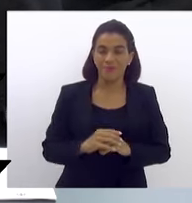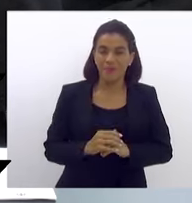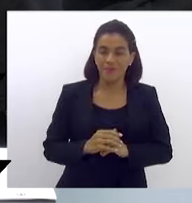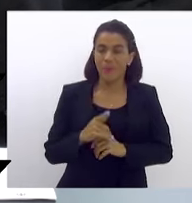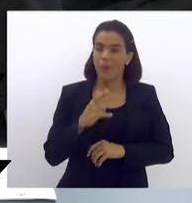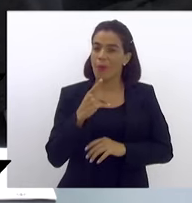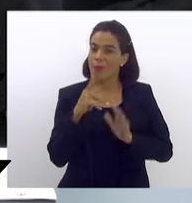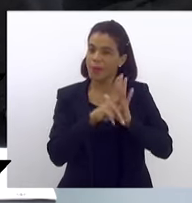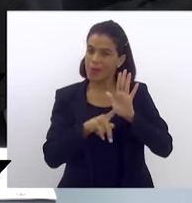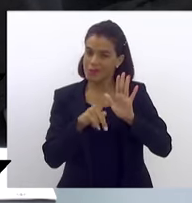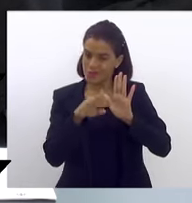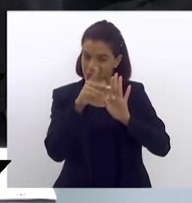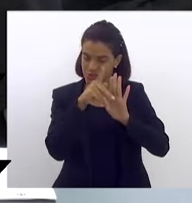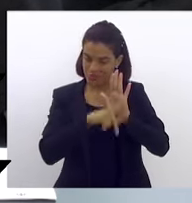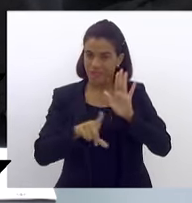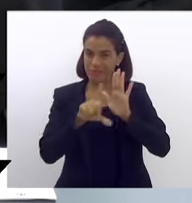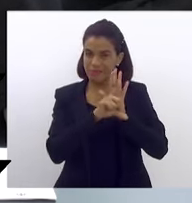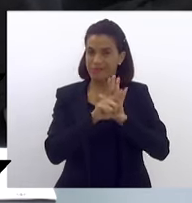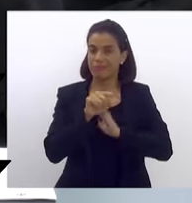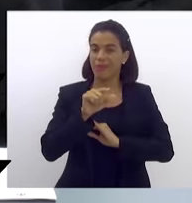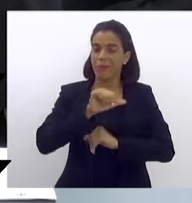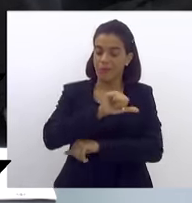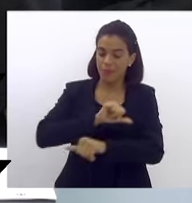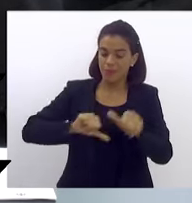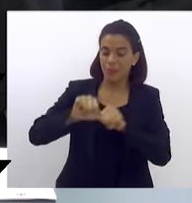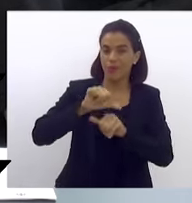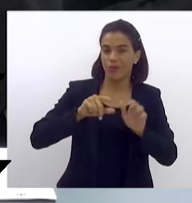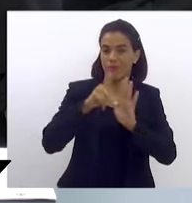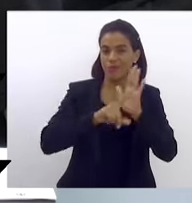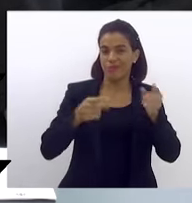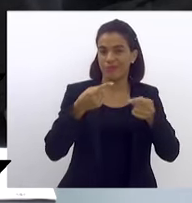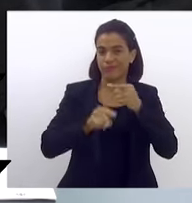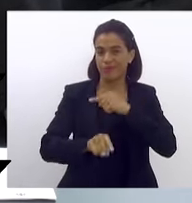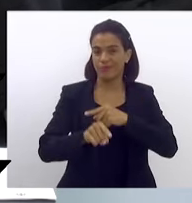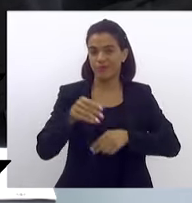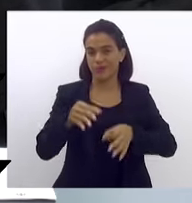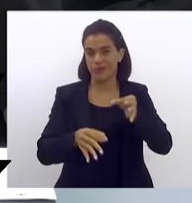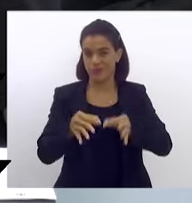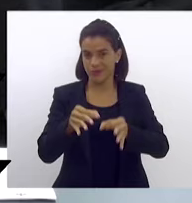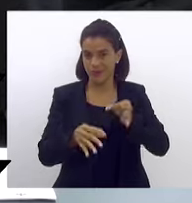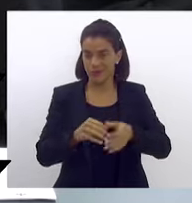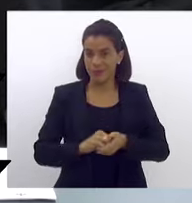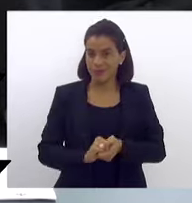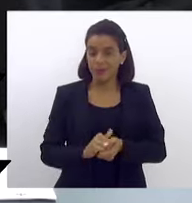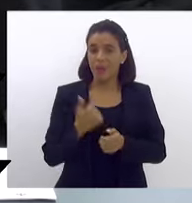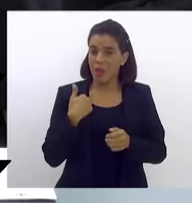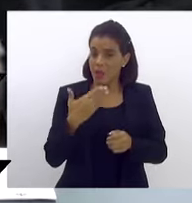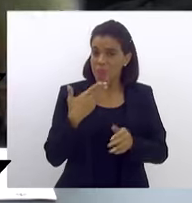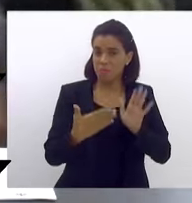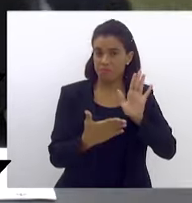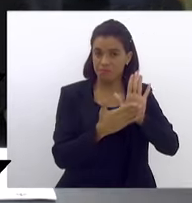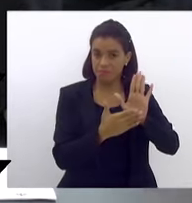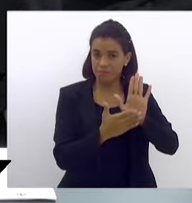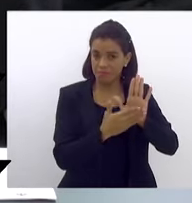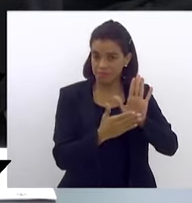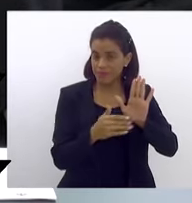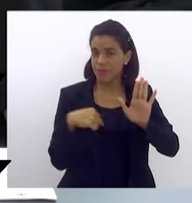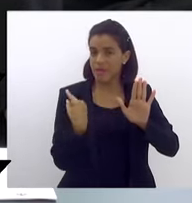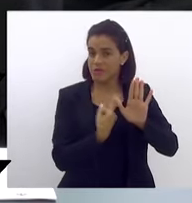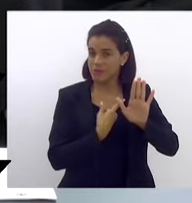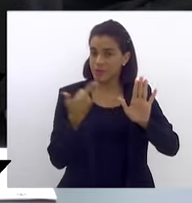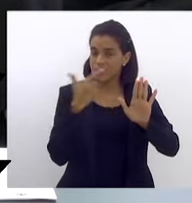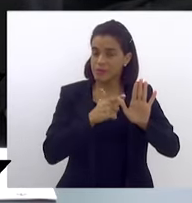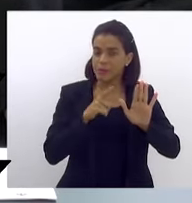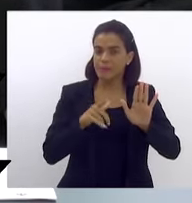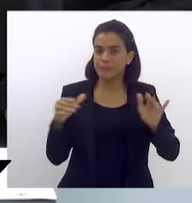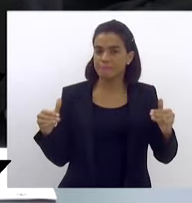projeto possa est se tornando um projeto in jurídico então eu proporia né se a gente conseguir chegar a